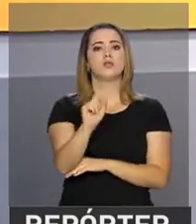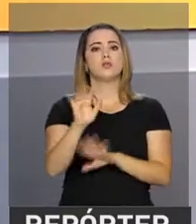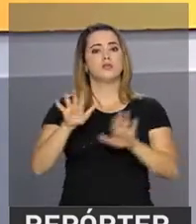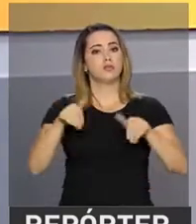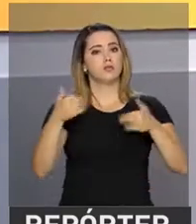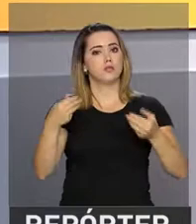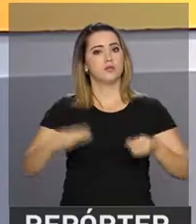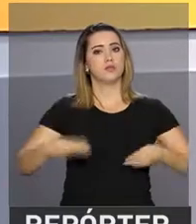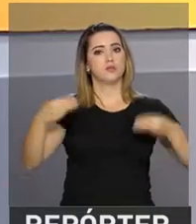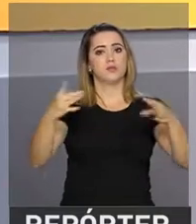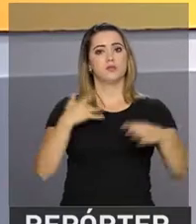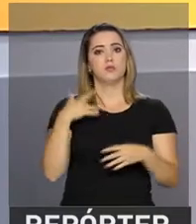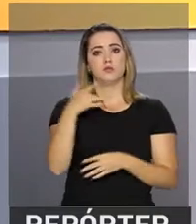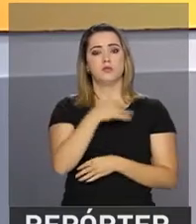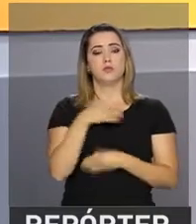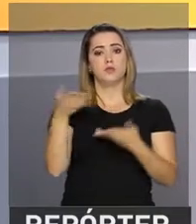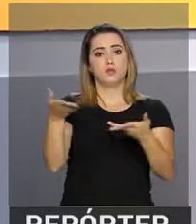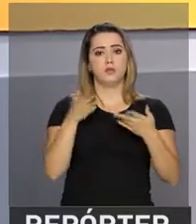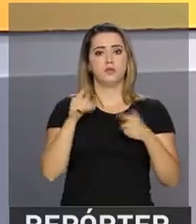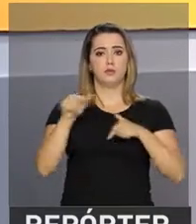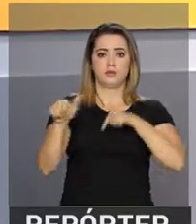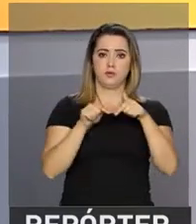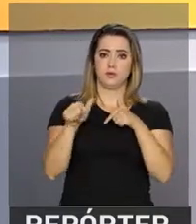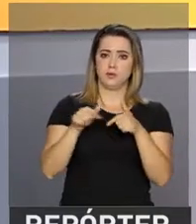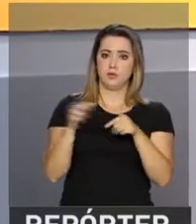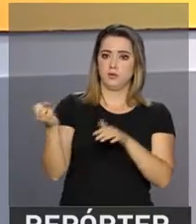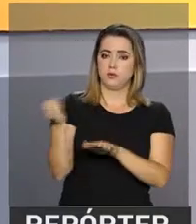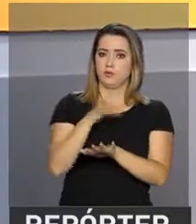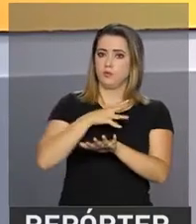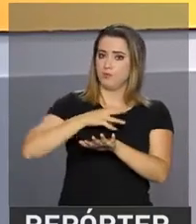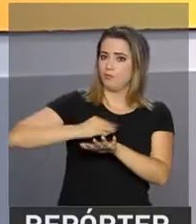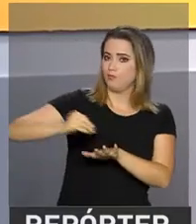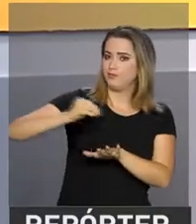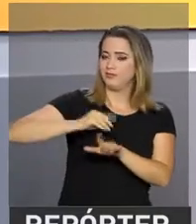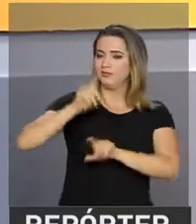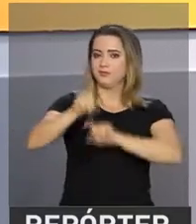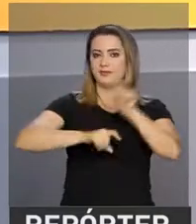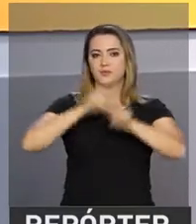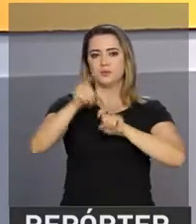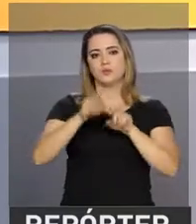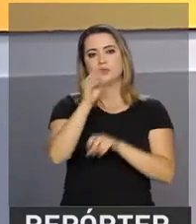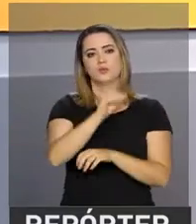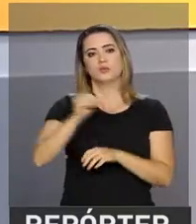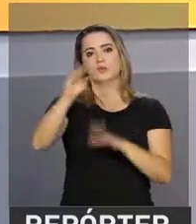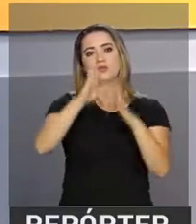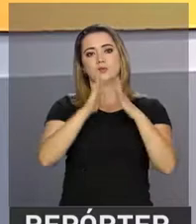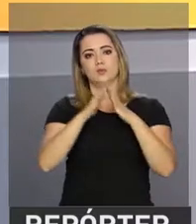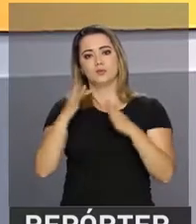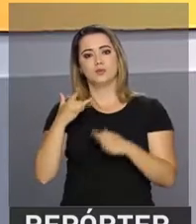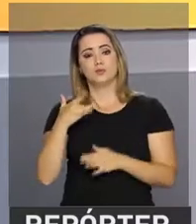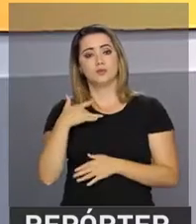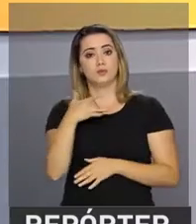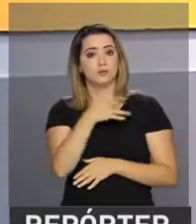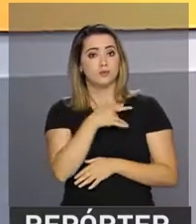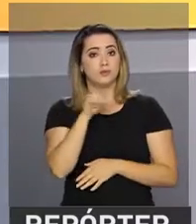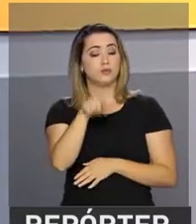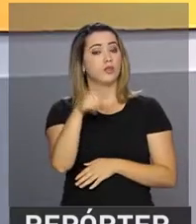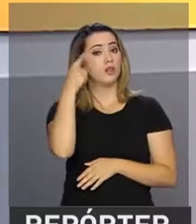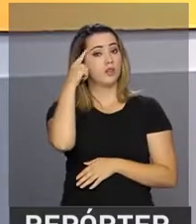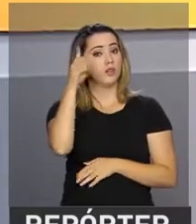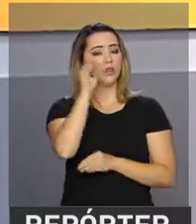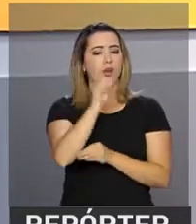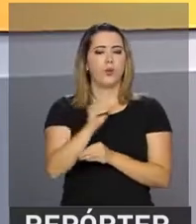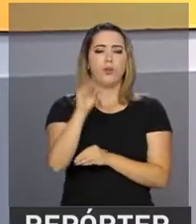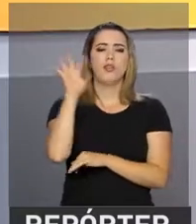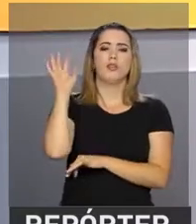isso, o Ministério da Saúde vem trabalhando na informatização do atendimento nas unidades básicas. A ideia é poupar a